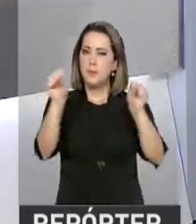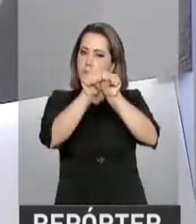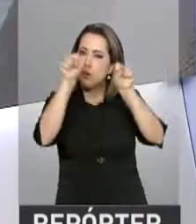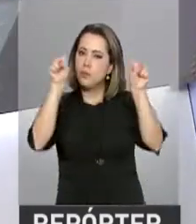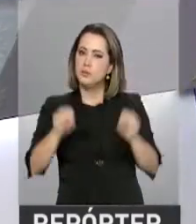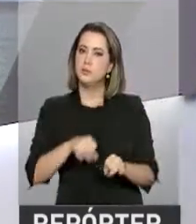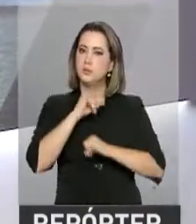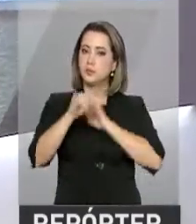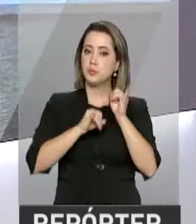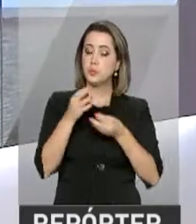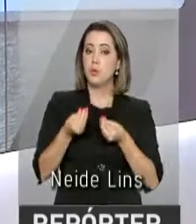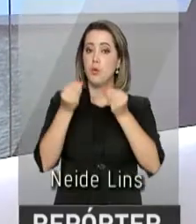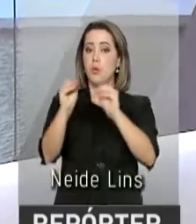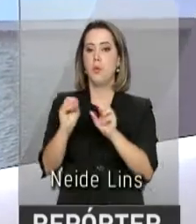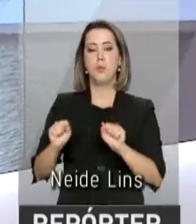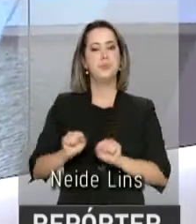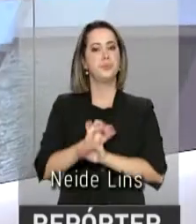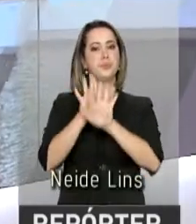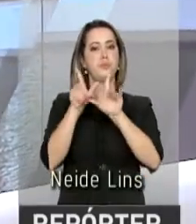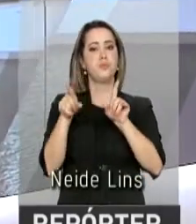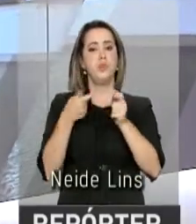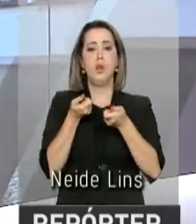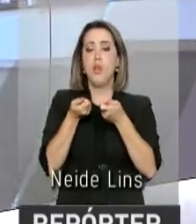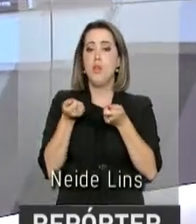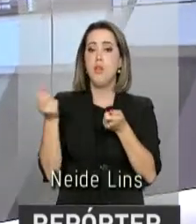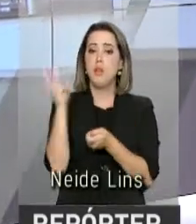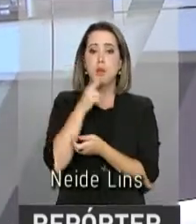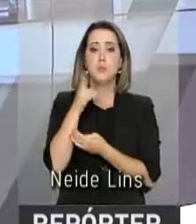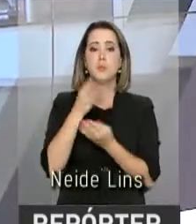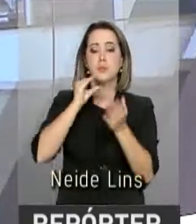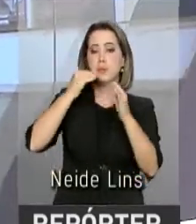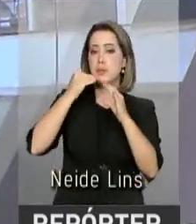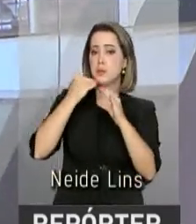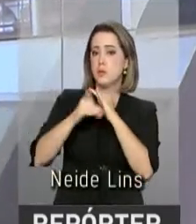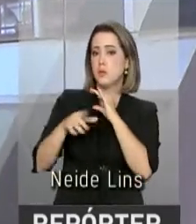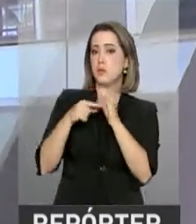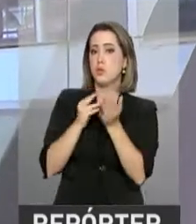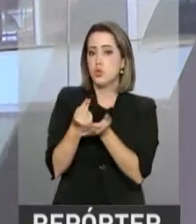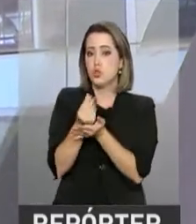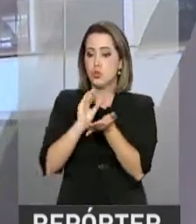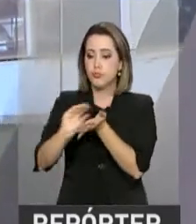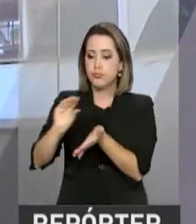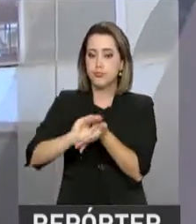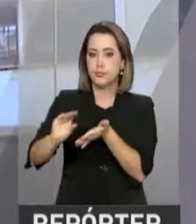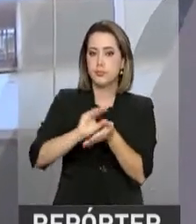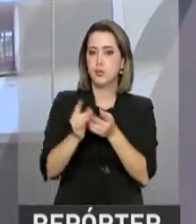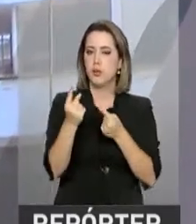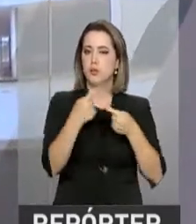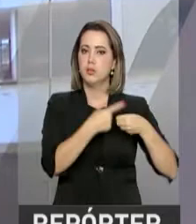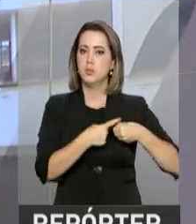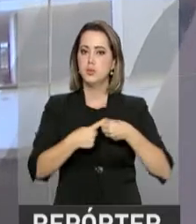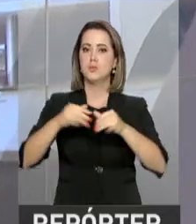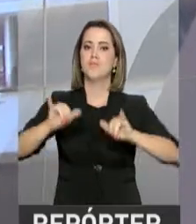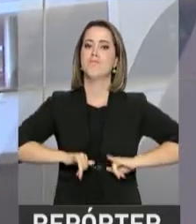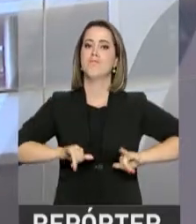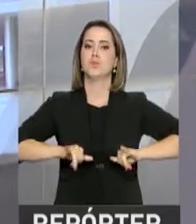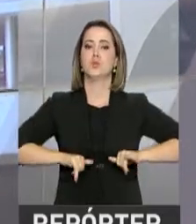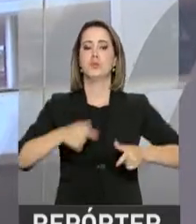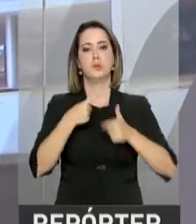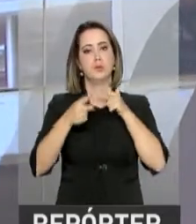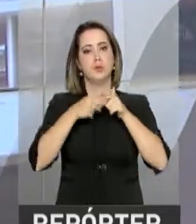informatizado garante mais transparência agilidade para o envio de recursos aos municípios que sofrem com desastres